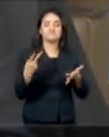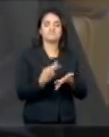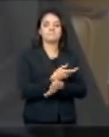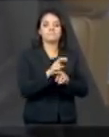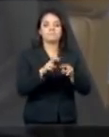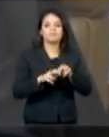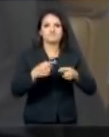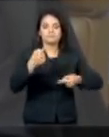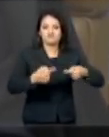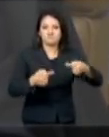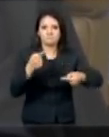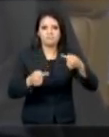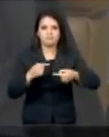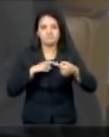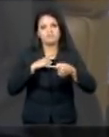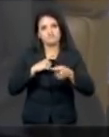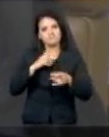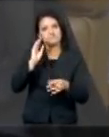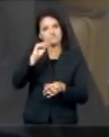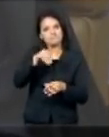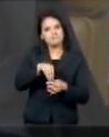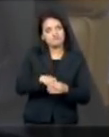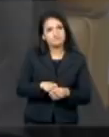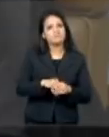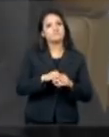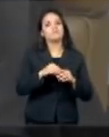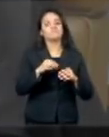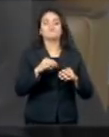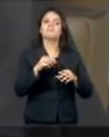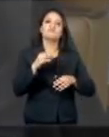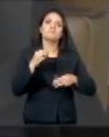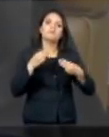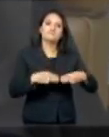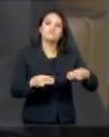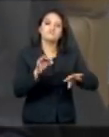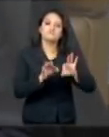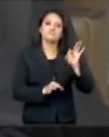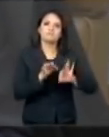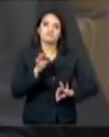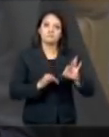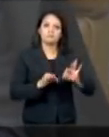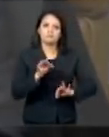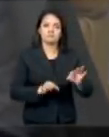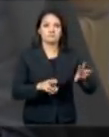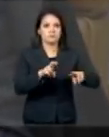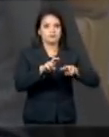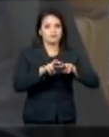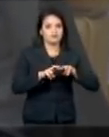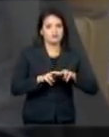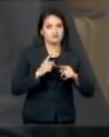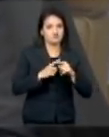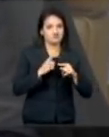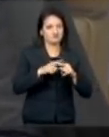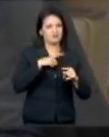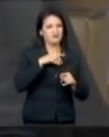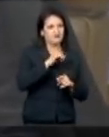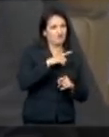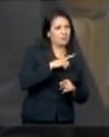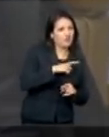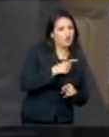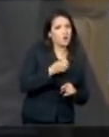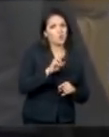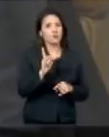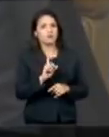de seu intérprete mente no âmbito do poder executivo em torno da existência ou não de perseguição